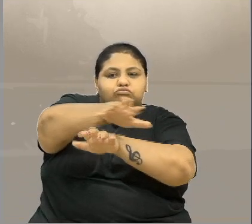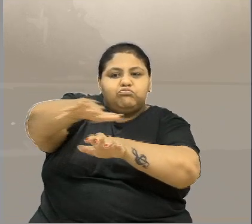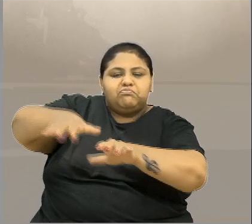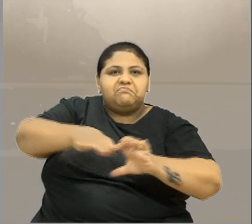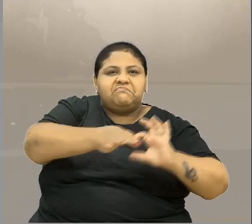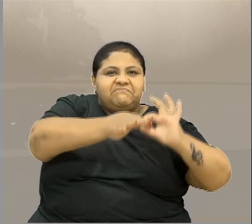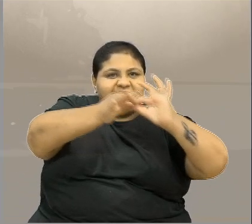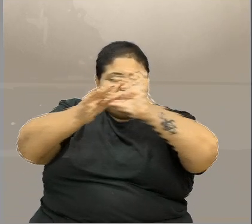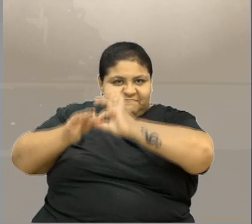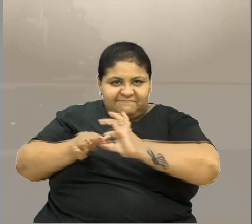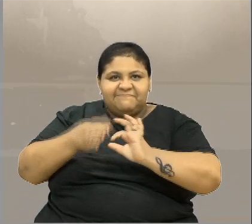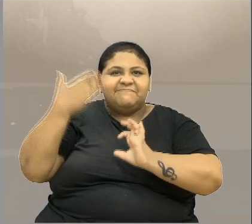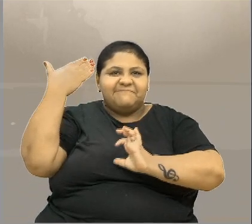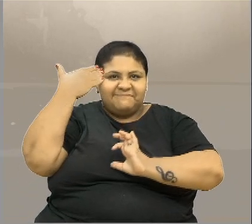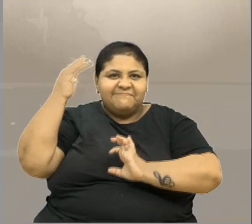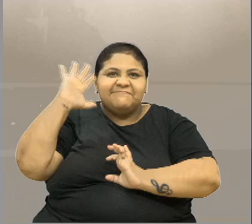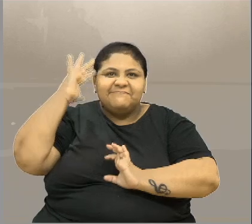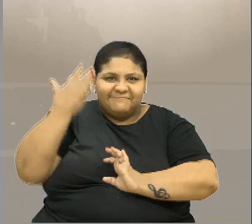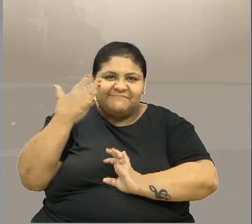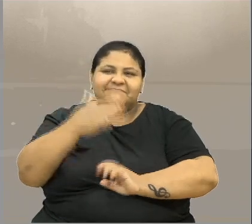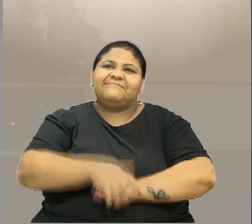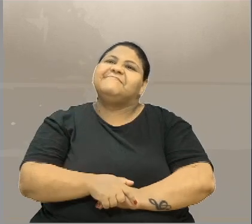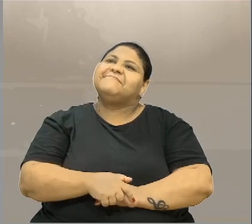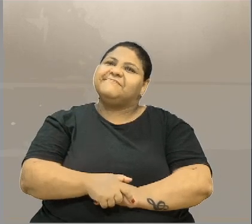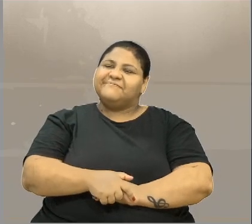interligações que vão acontecer.